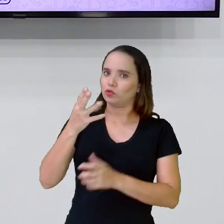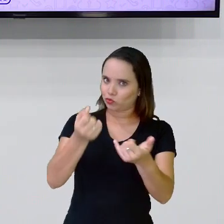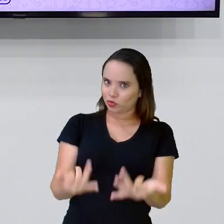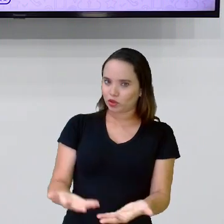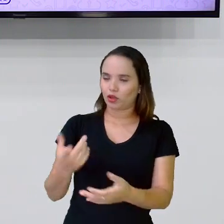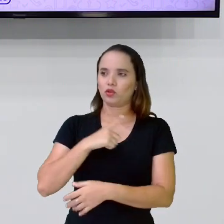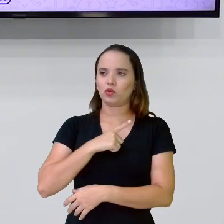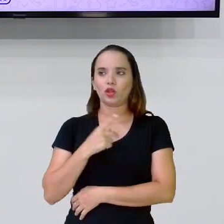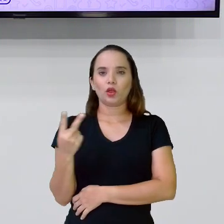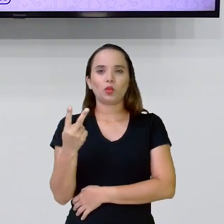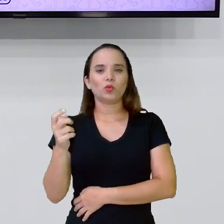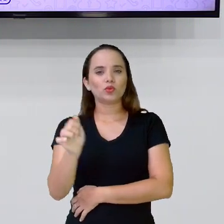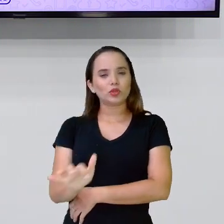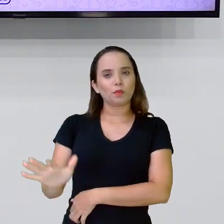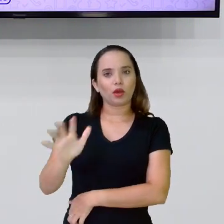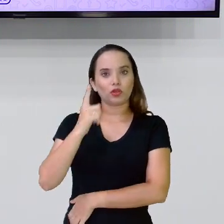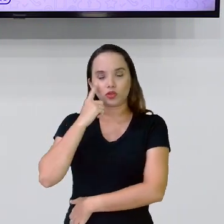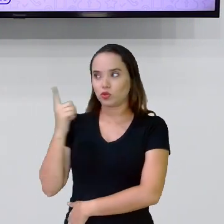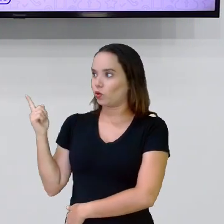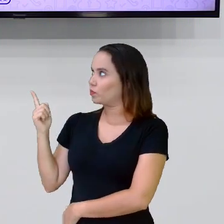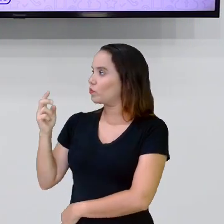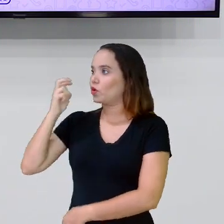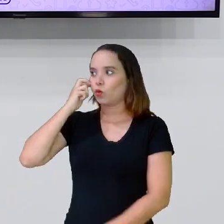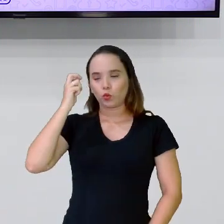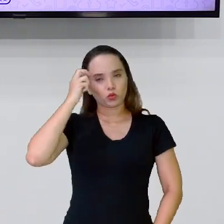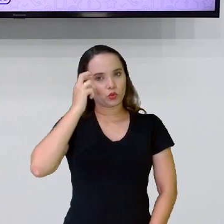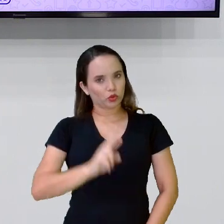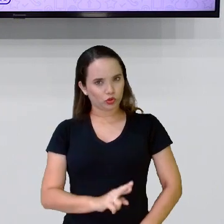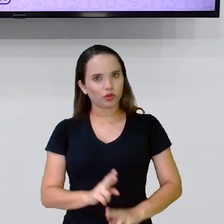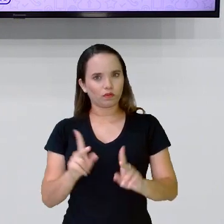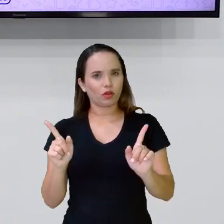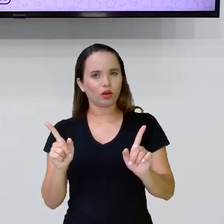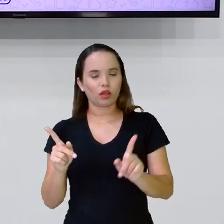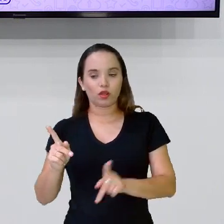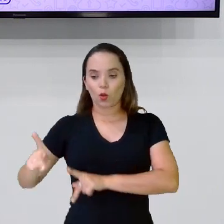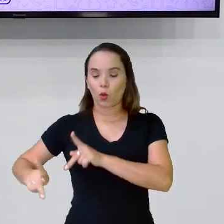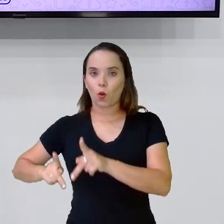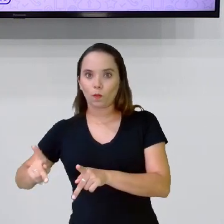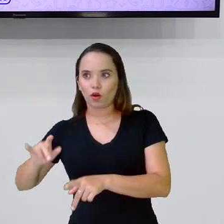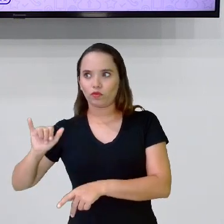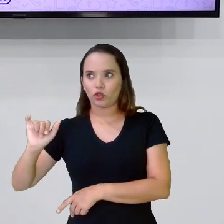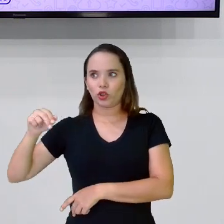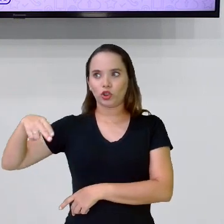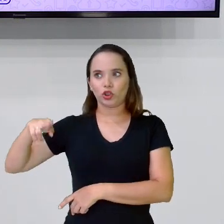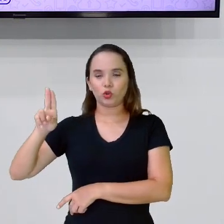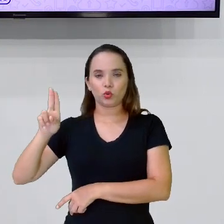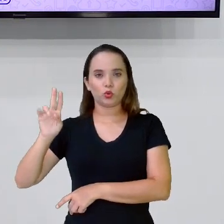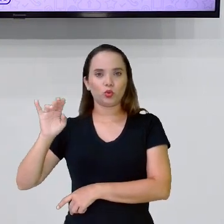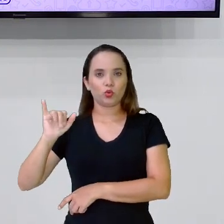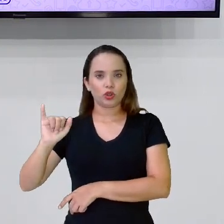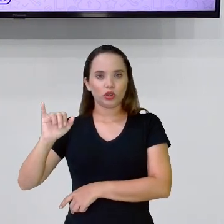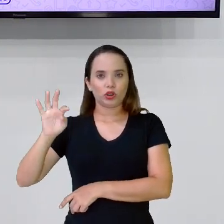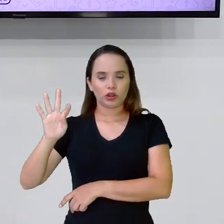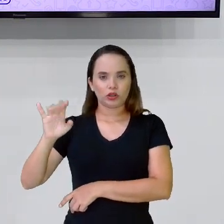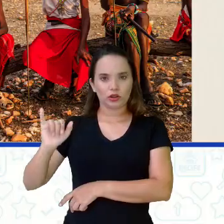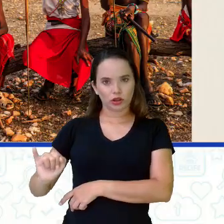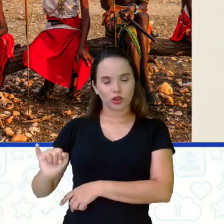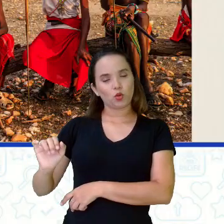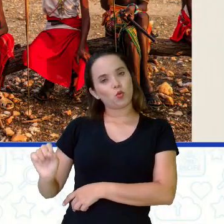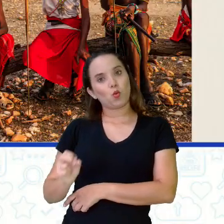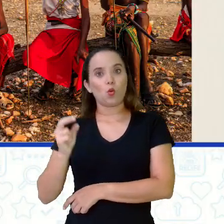duas imagens de culturas distintas, né? Uma, os povos Inuit, né, que são popularmente conhecidos